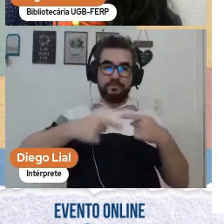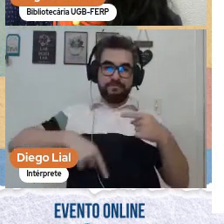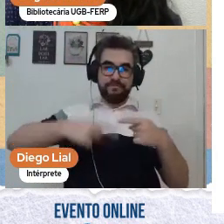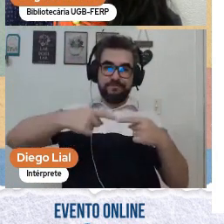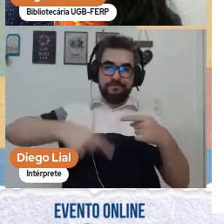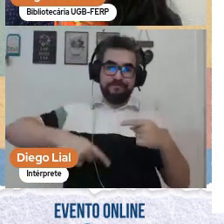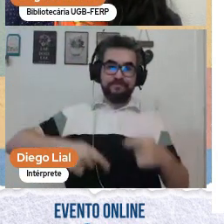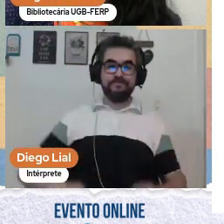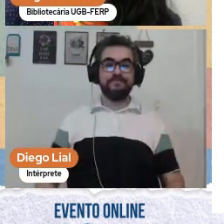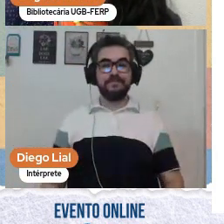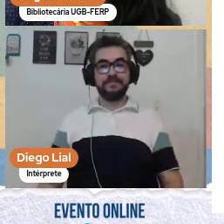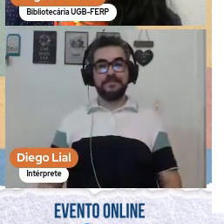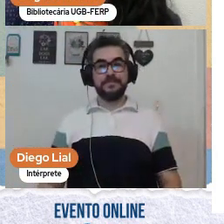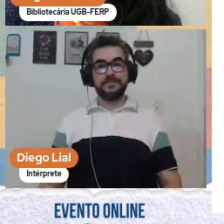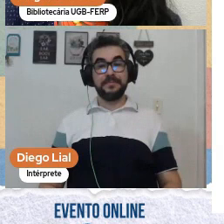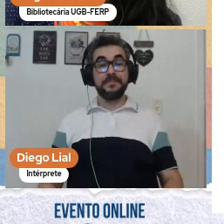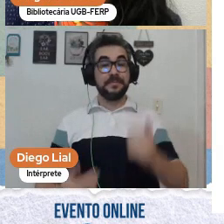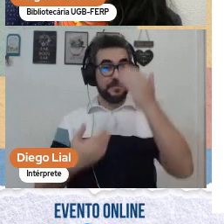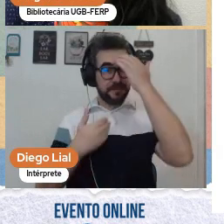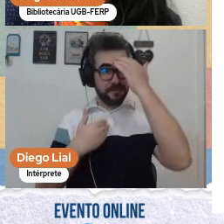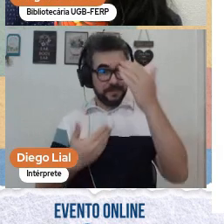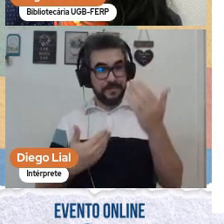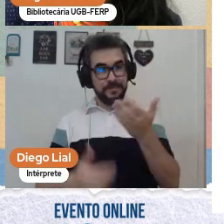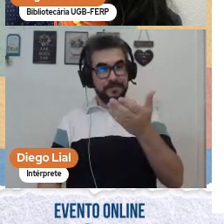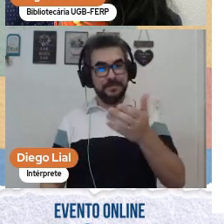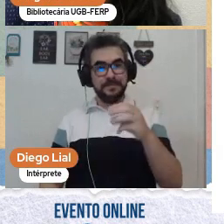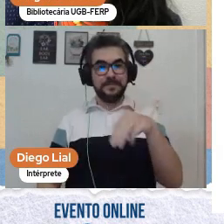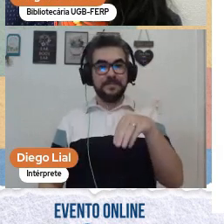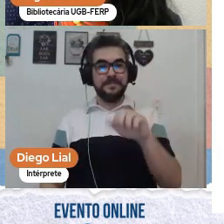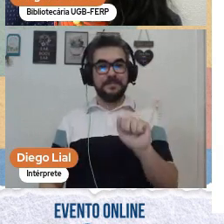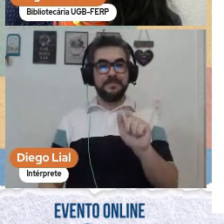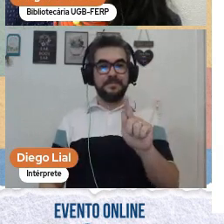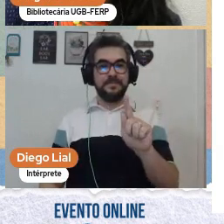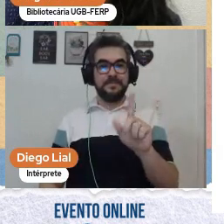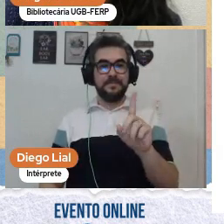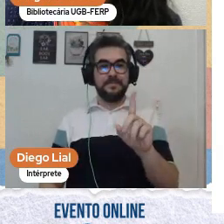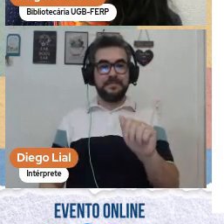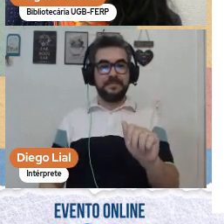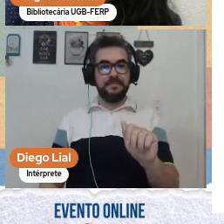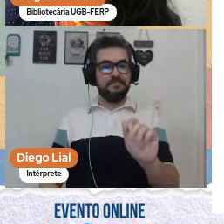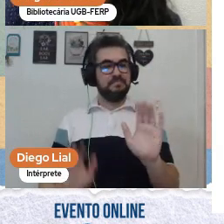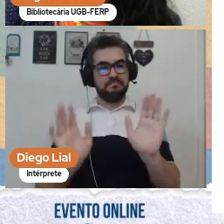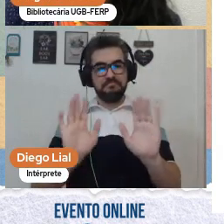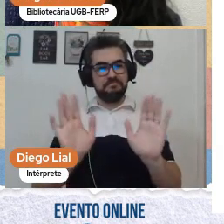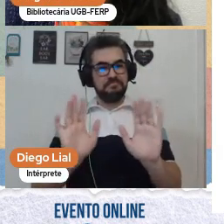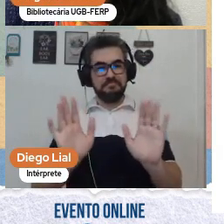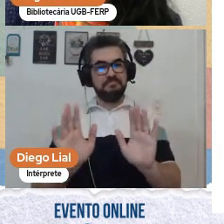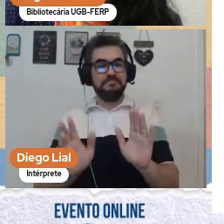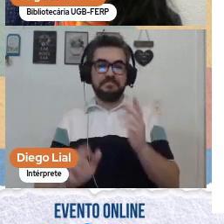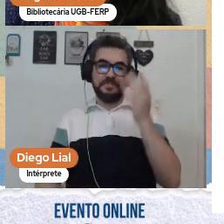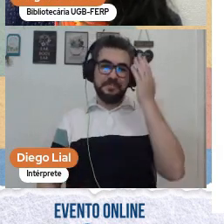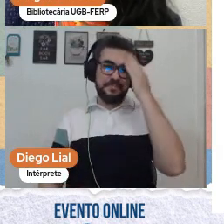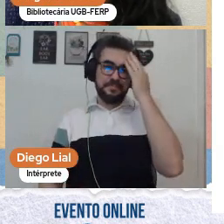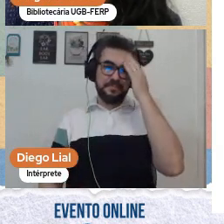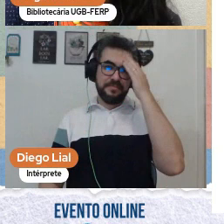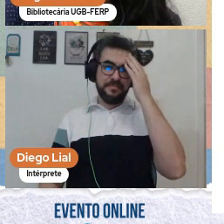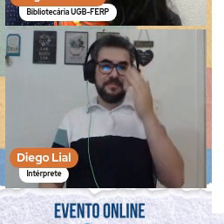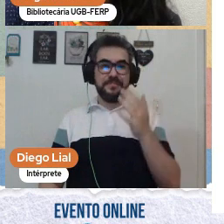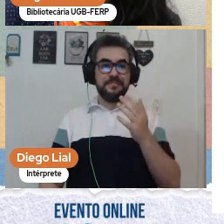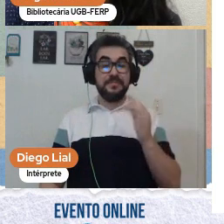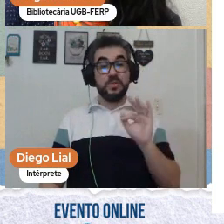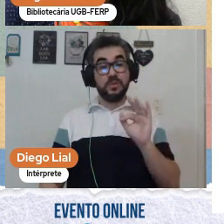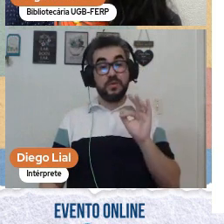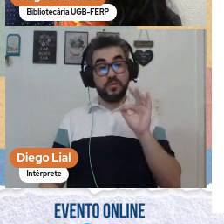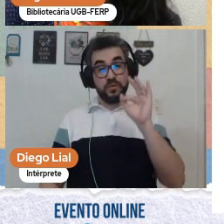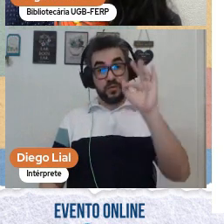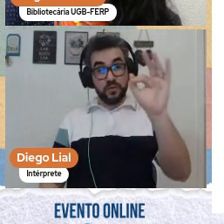Obrigado, Magda. Nada que uma edição não resolva, tá? Principalmente quando a gente for converter para